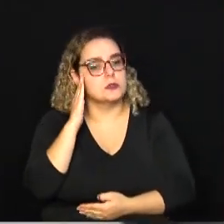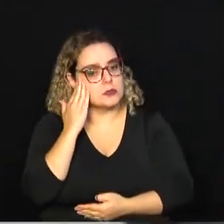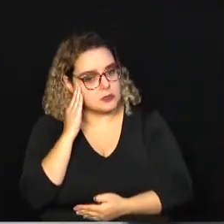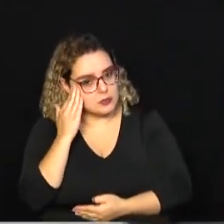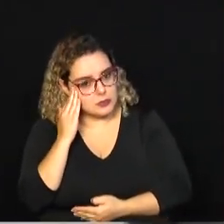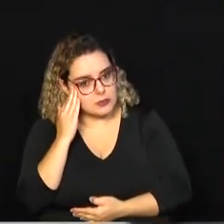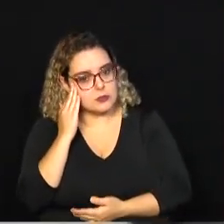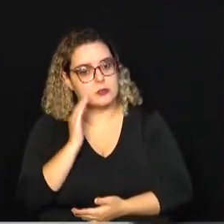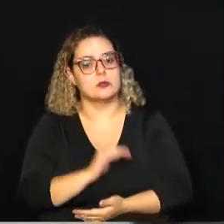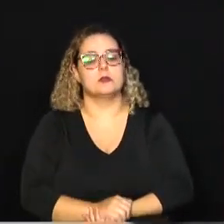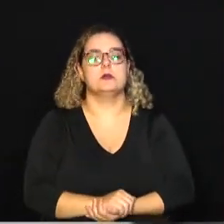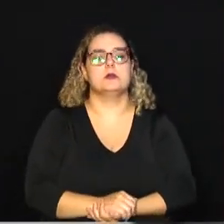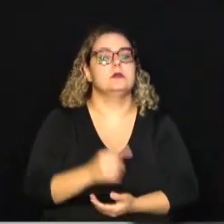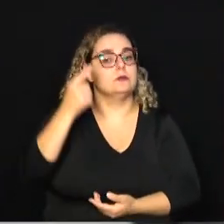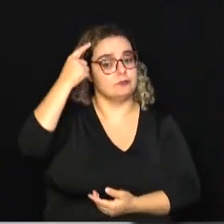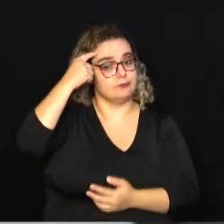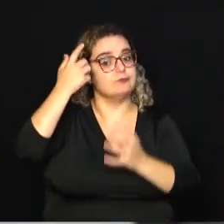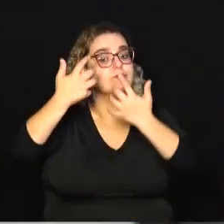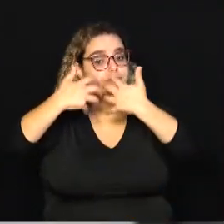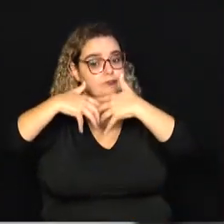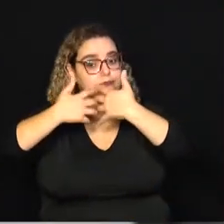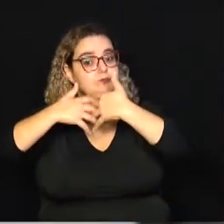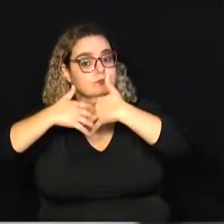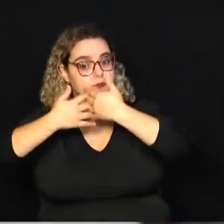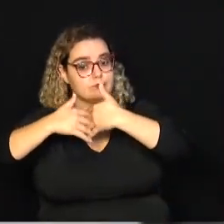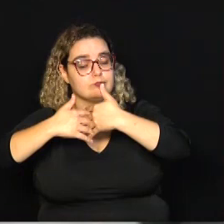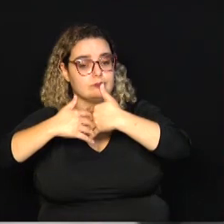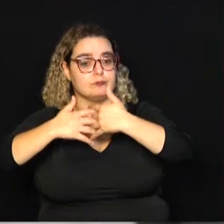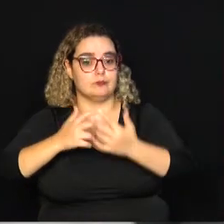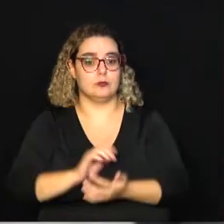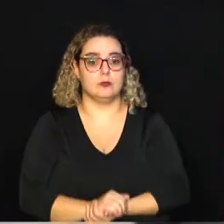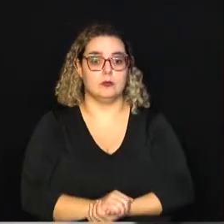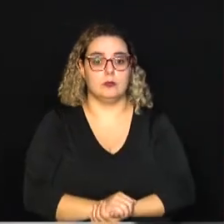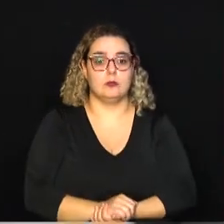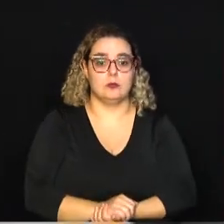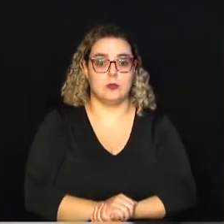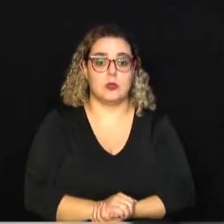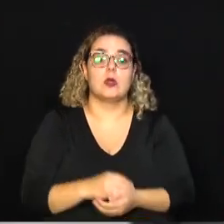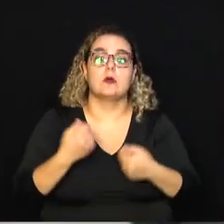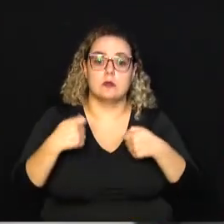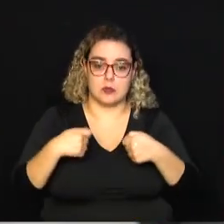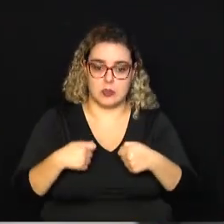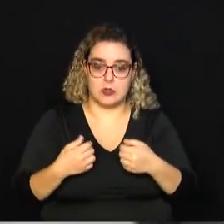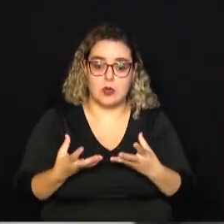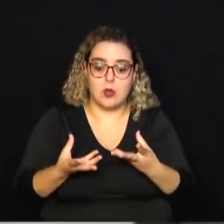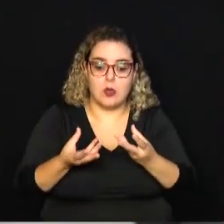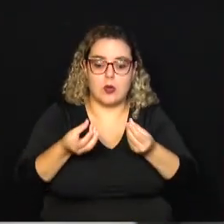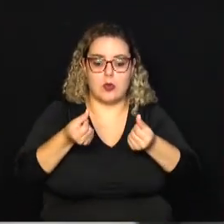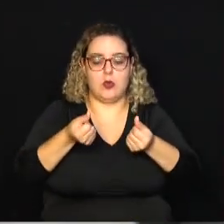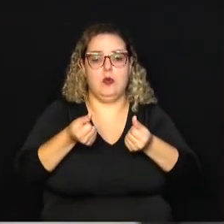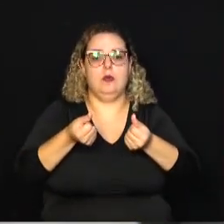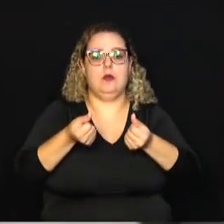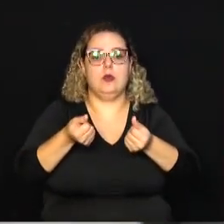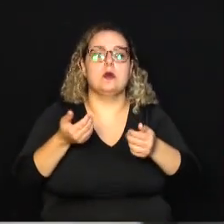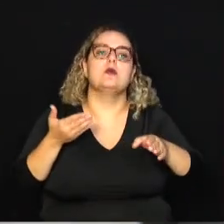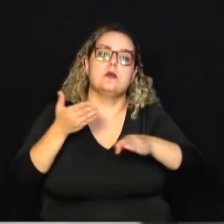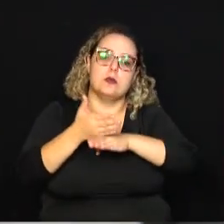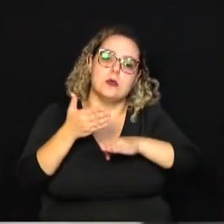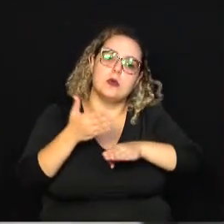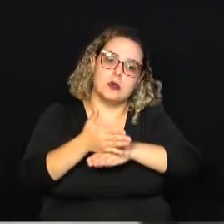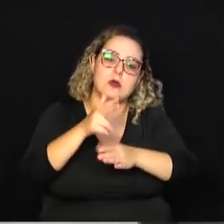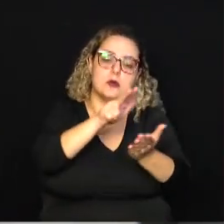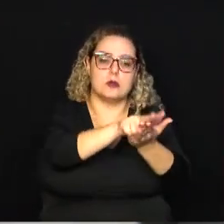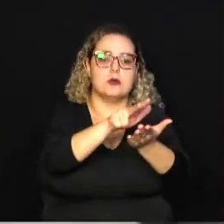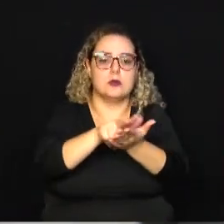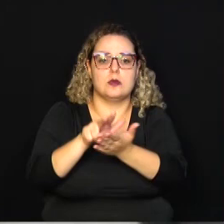ser refletida e constituída como um instrumento para equalizar o acesso a leitos, porque senão, em fila única,